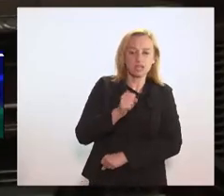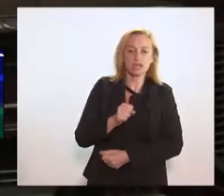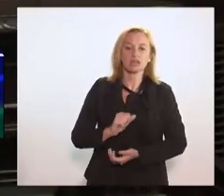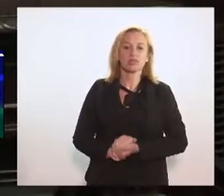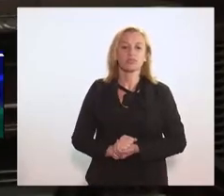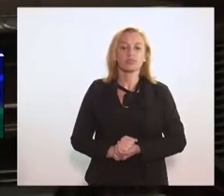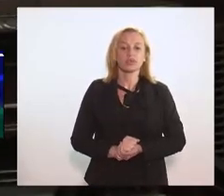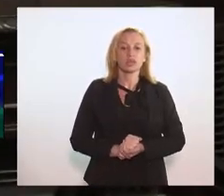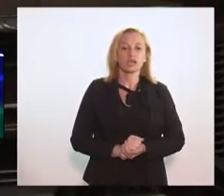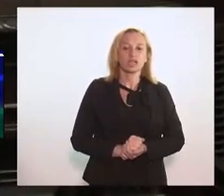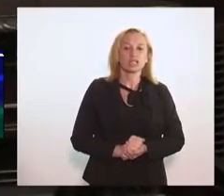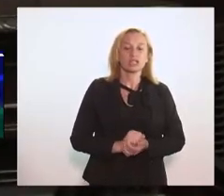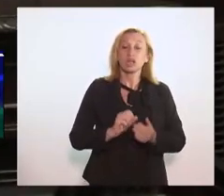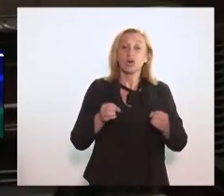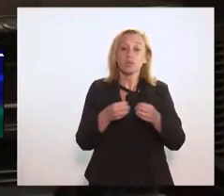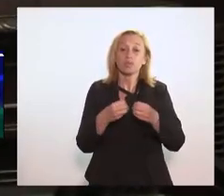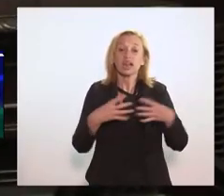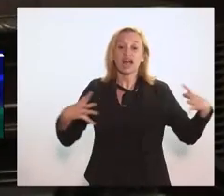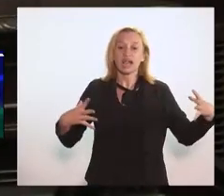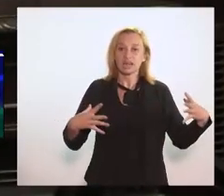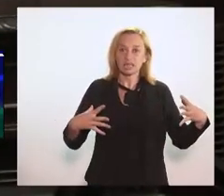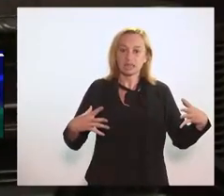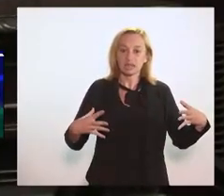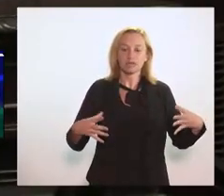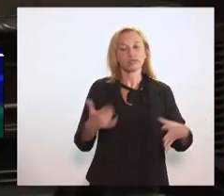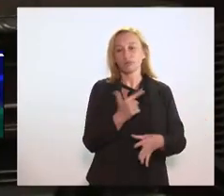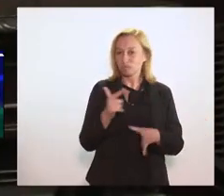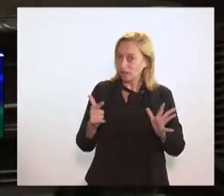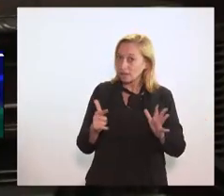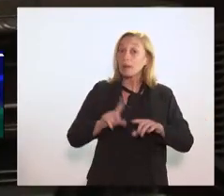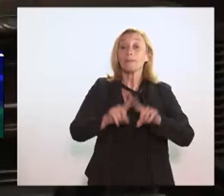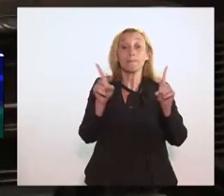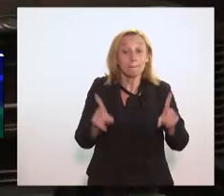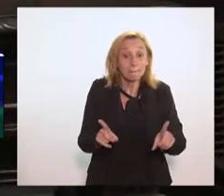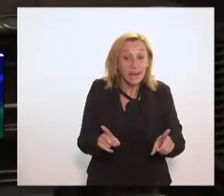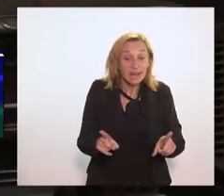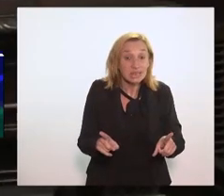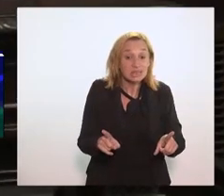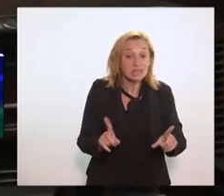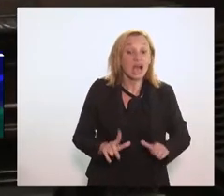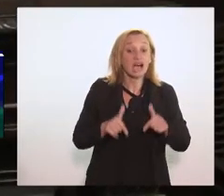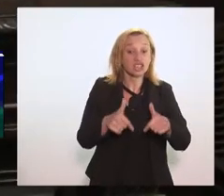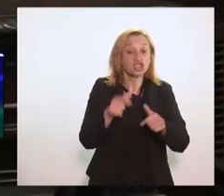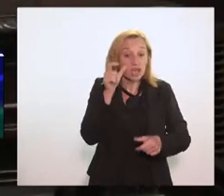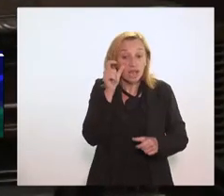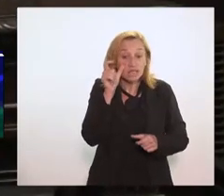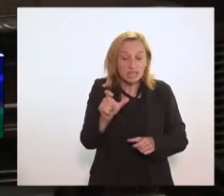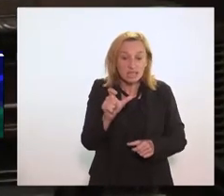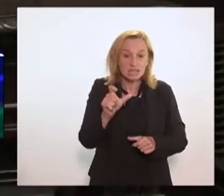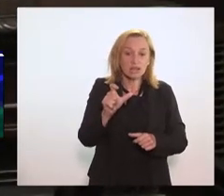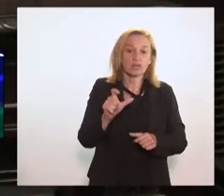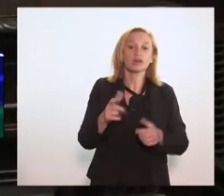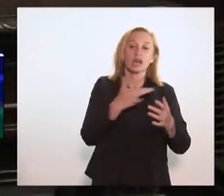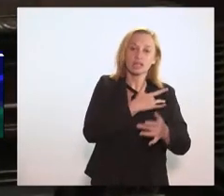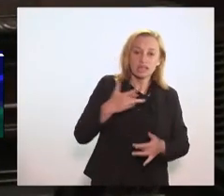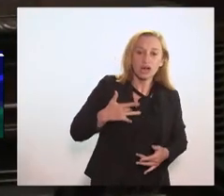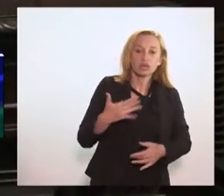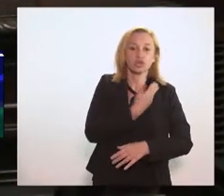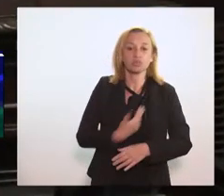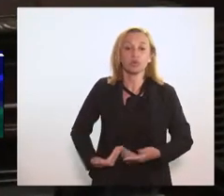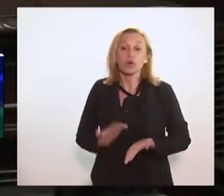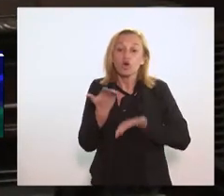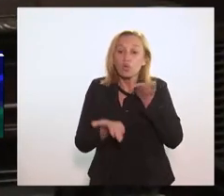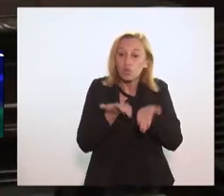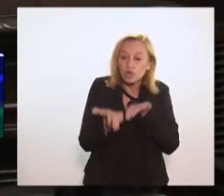promover, não a fórmula mágica, porque essa não existe, mas promover atenção integral à saúde pública, cuidar